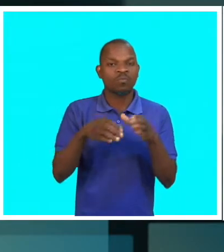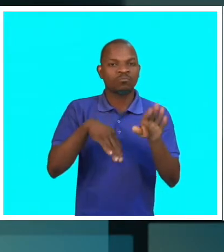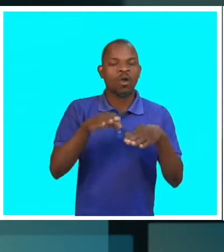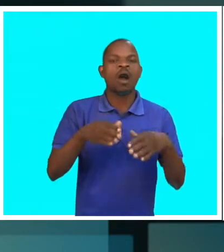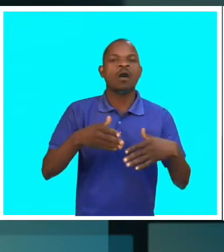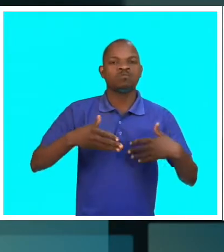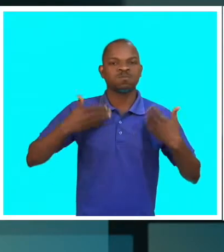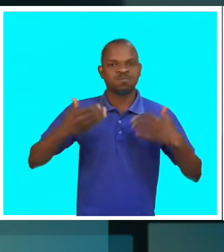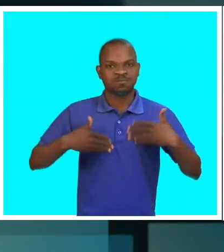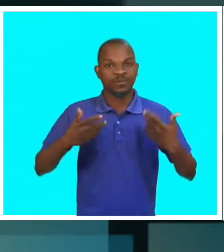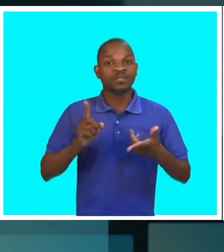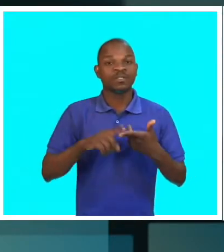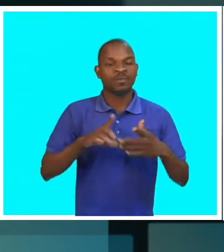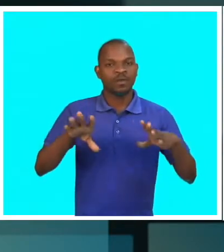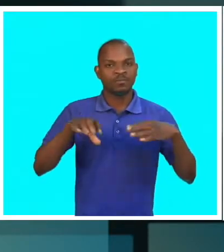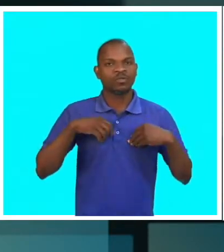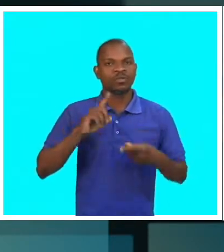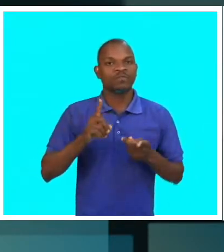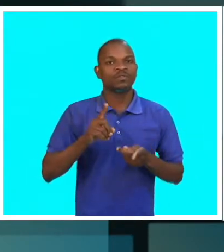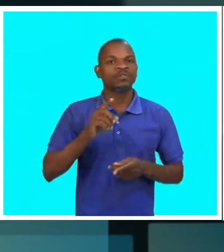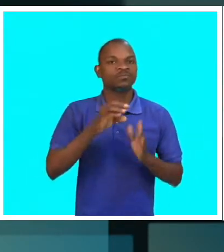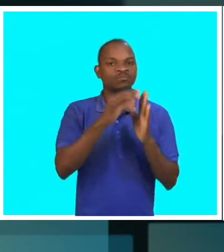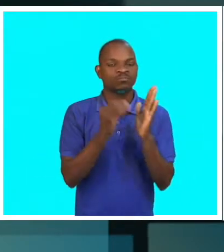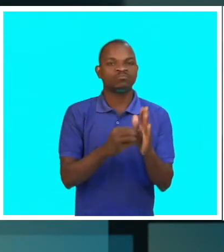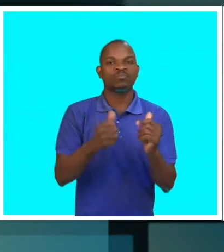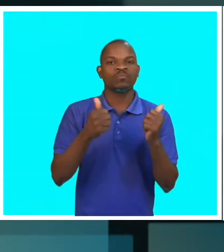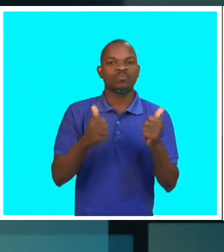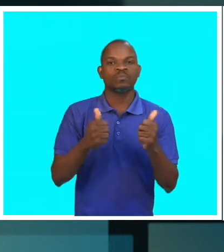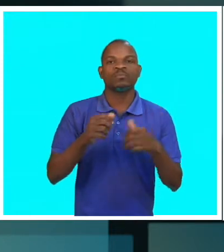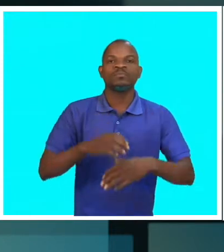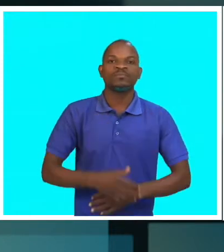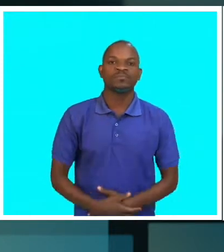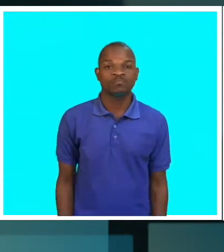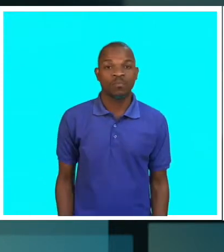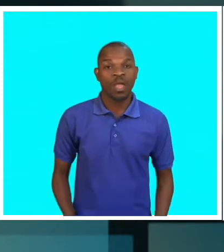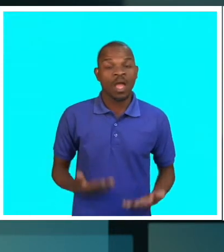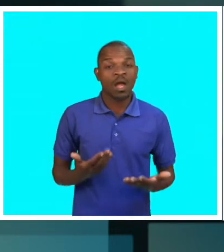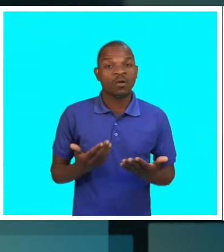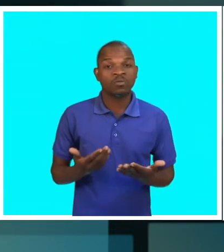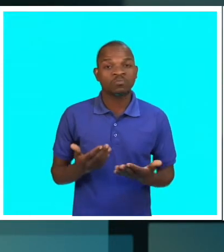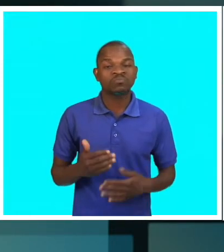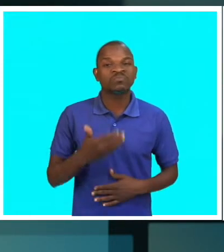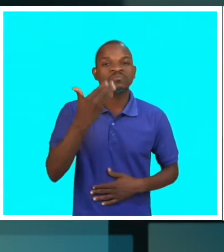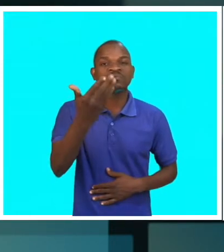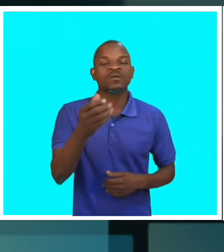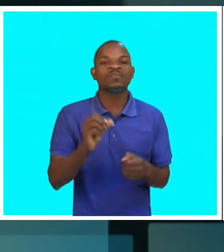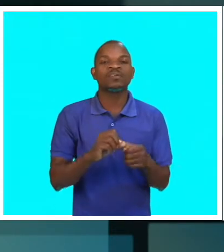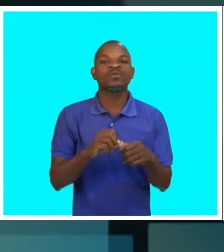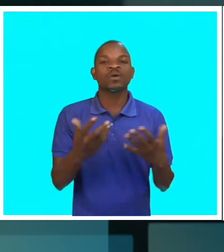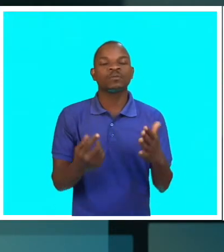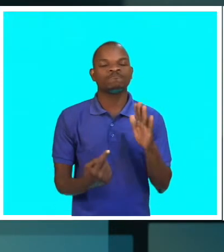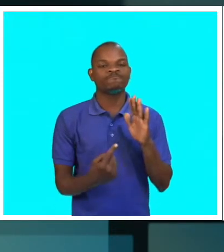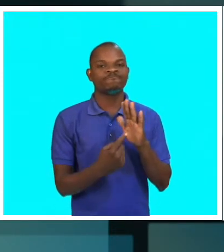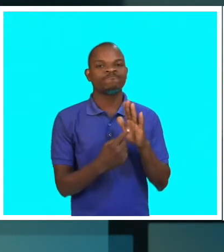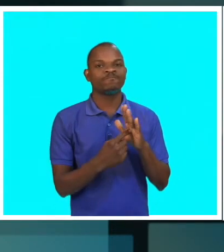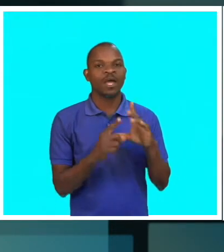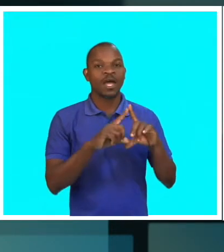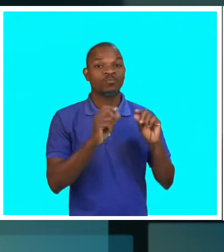os jogadores estão moralizados e acreditam num bom resultado. Daqui pra frente, é só esperar energias